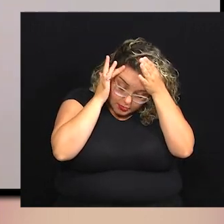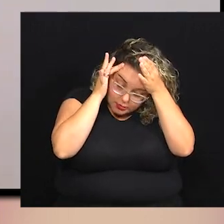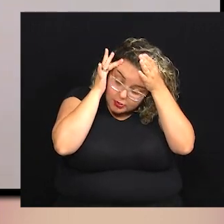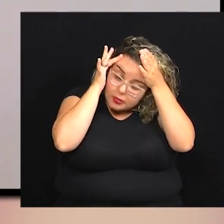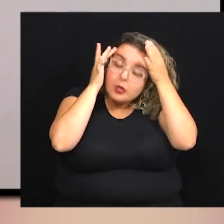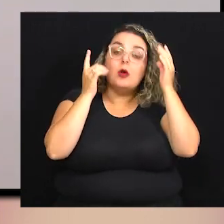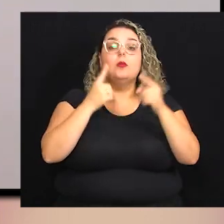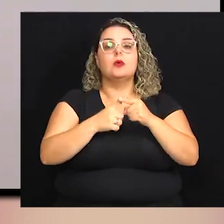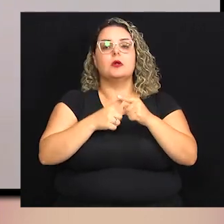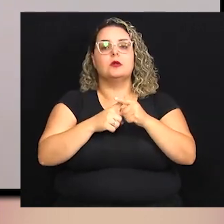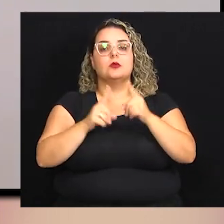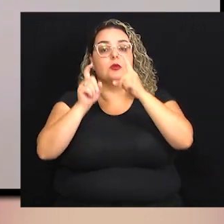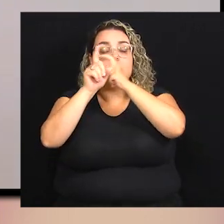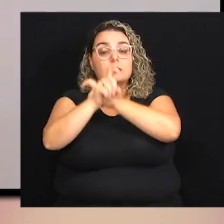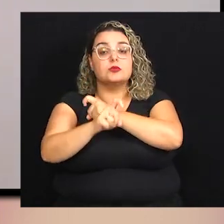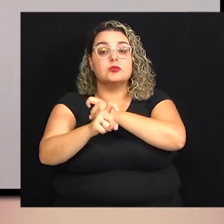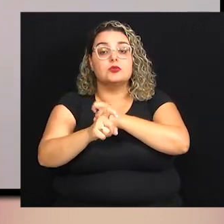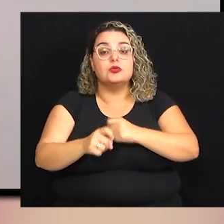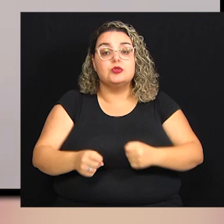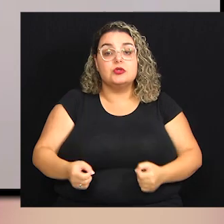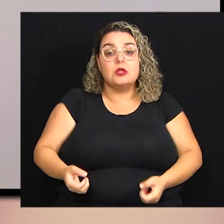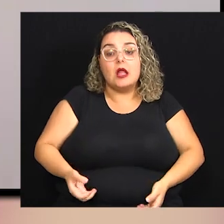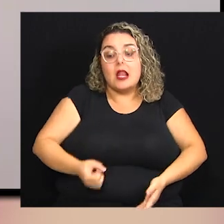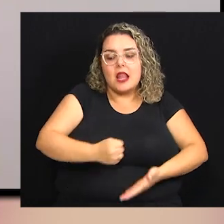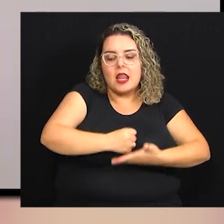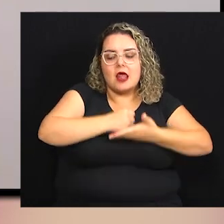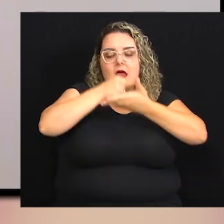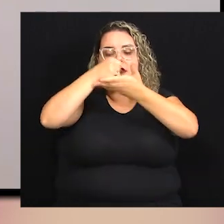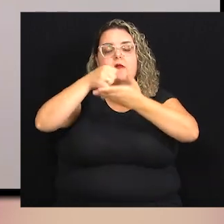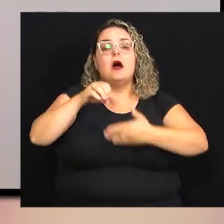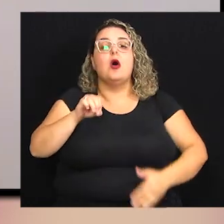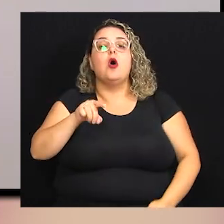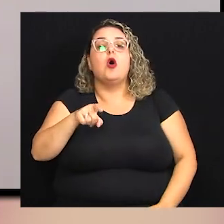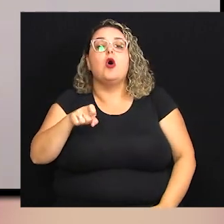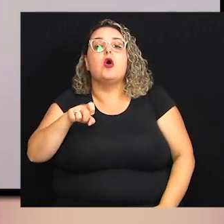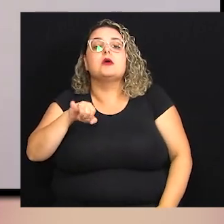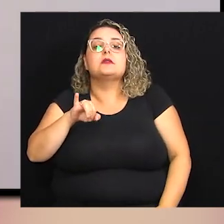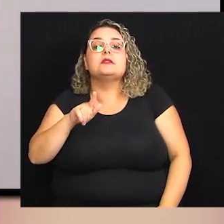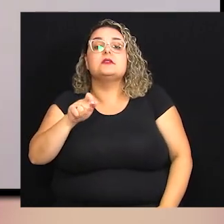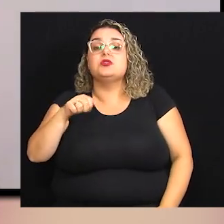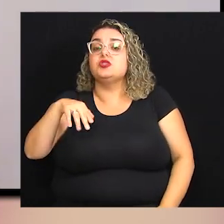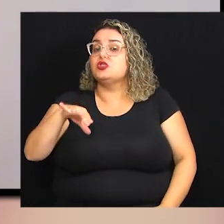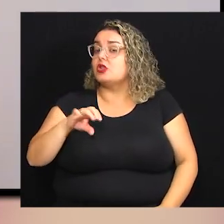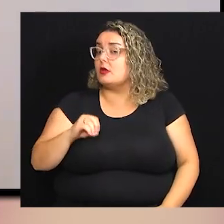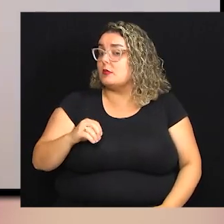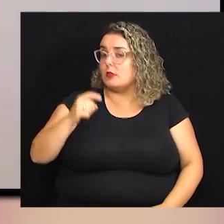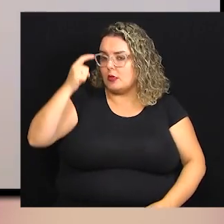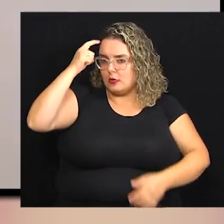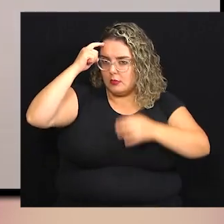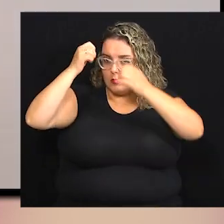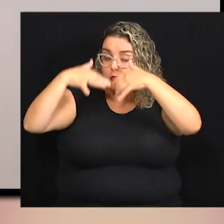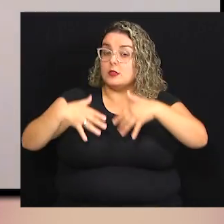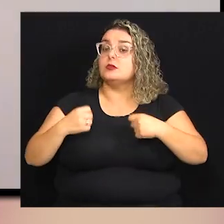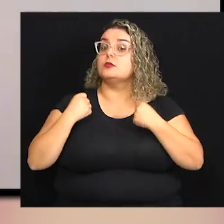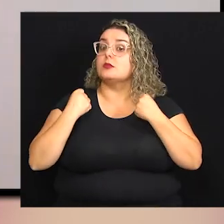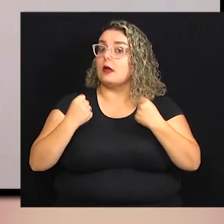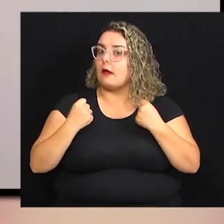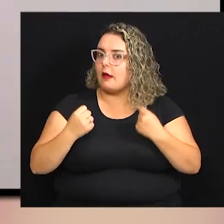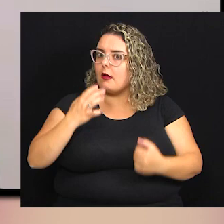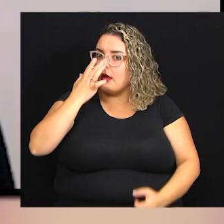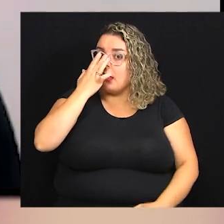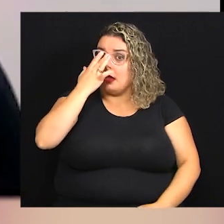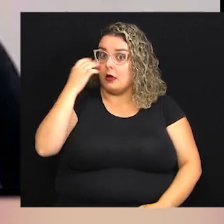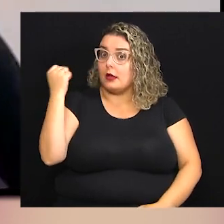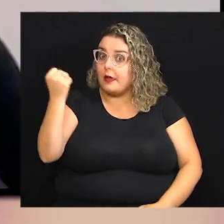com dificuldade de oxigenar o cérebro, de levar o sangue para o cérebro. Isso é muito grave. Com o passar